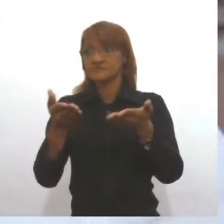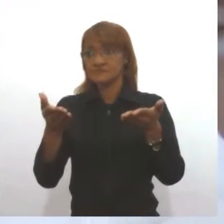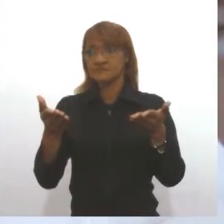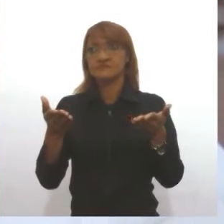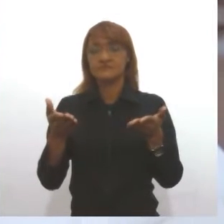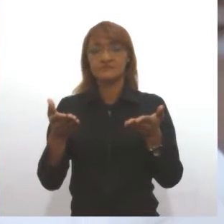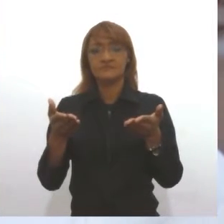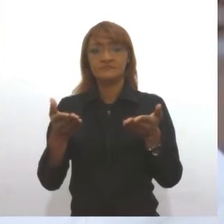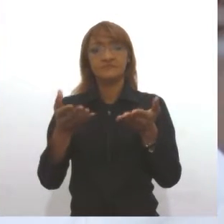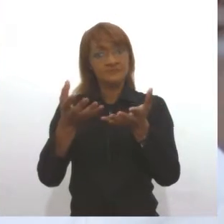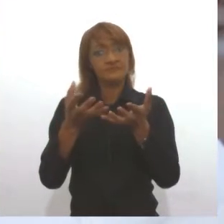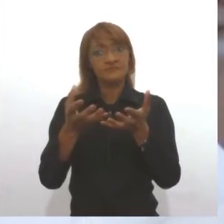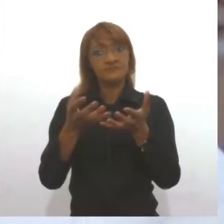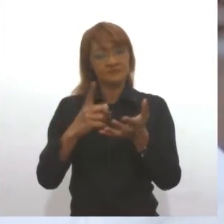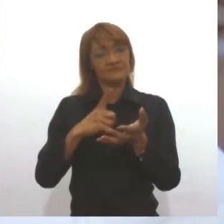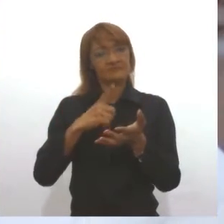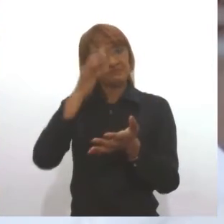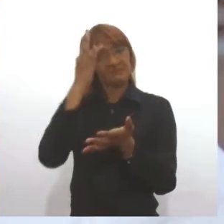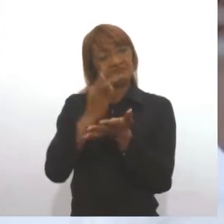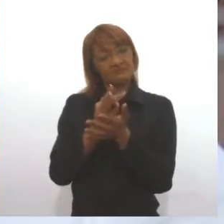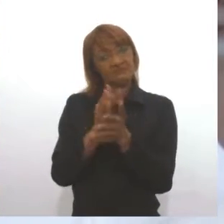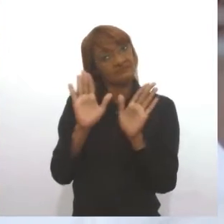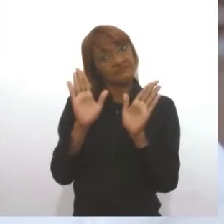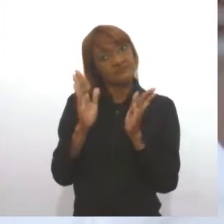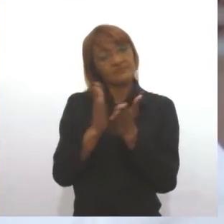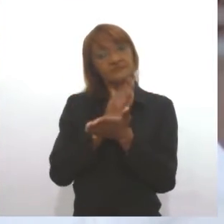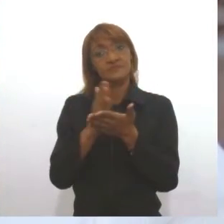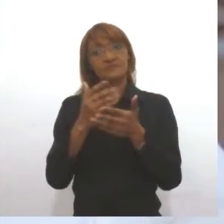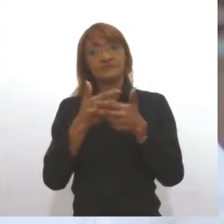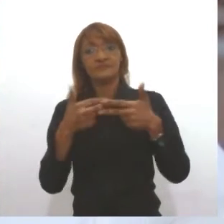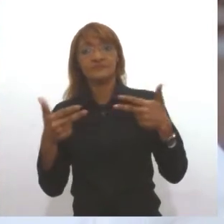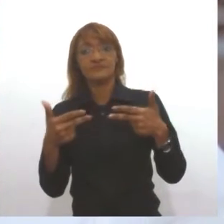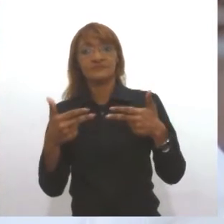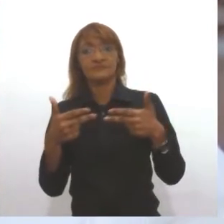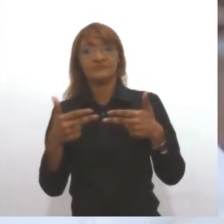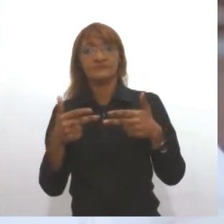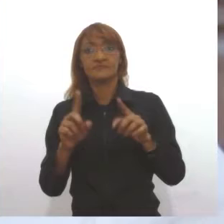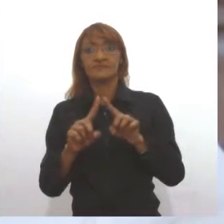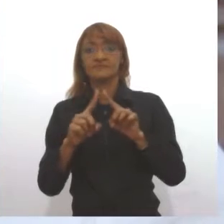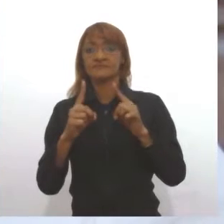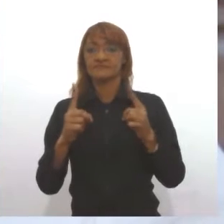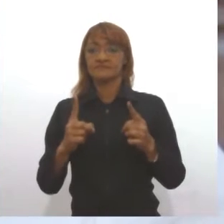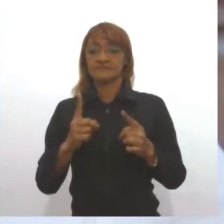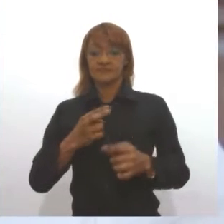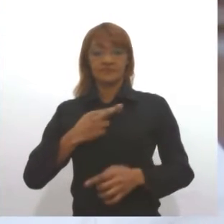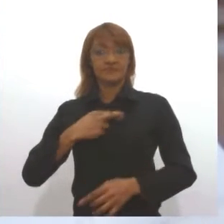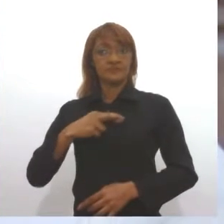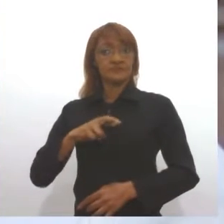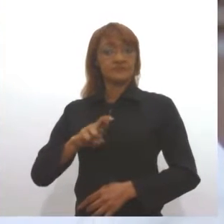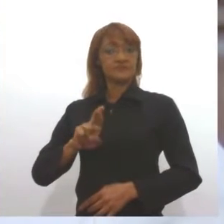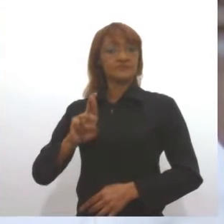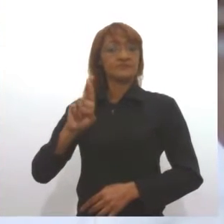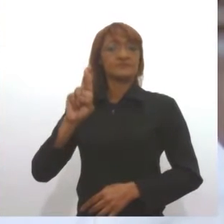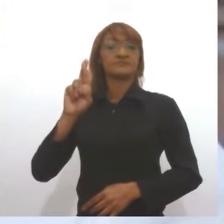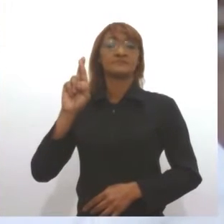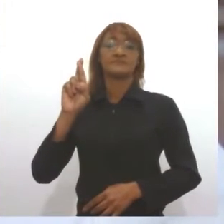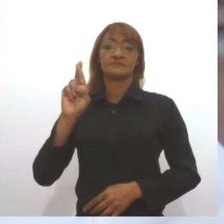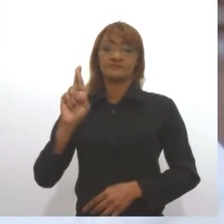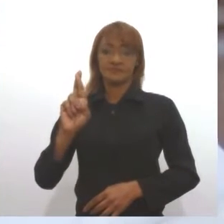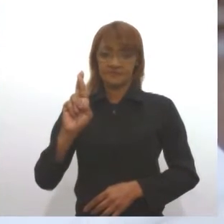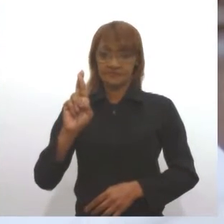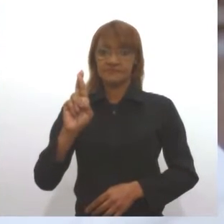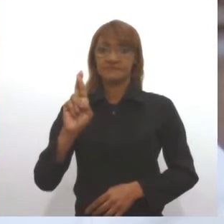algo têm fé em algo. Agora, a fé no sentido religioso, né? Que é a fé